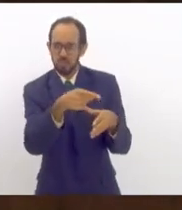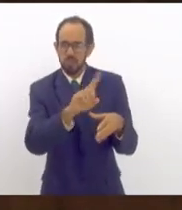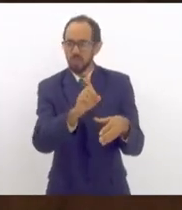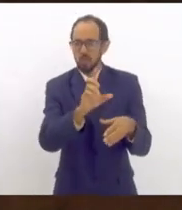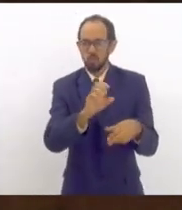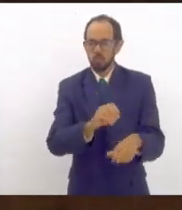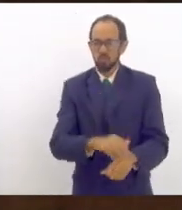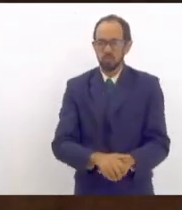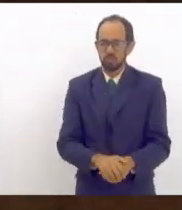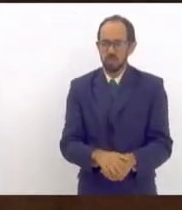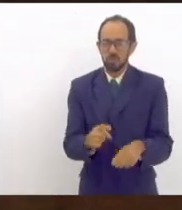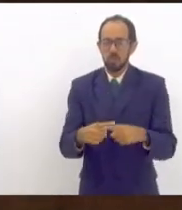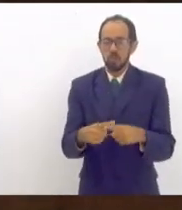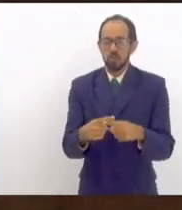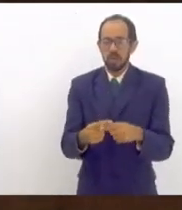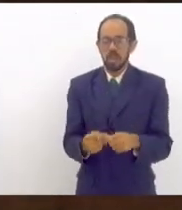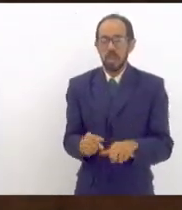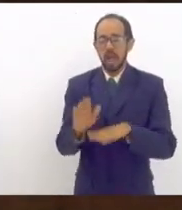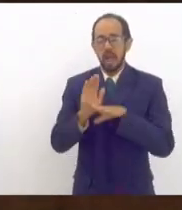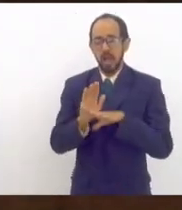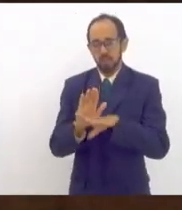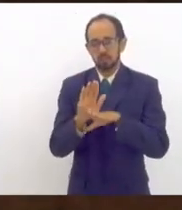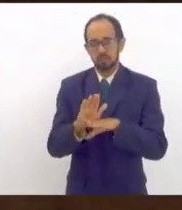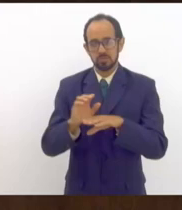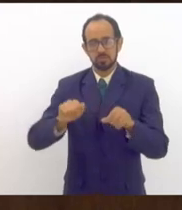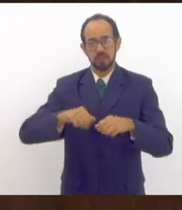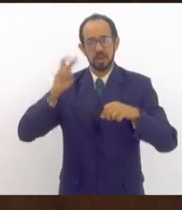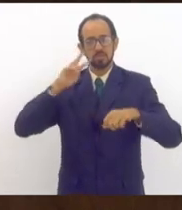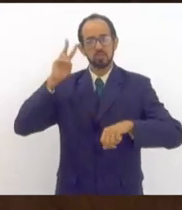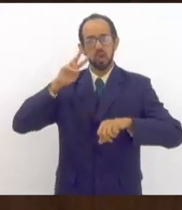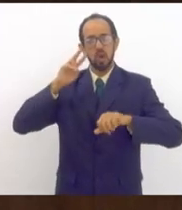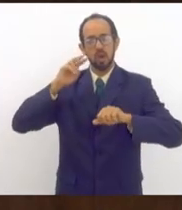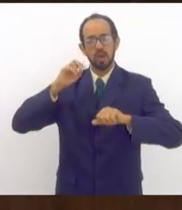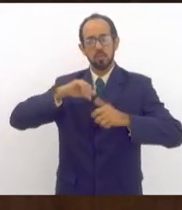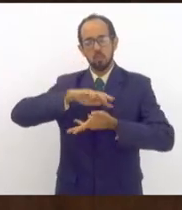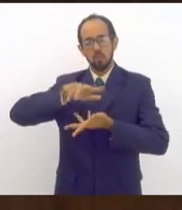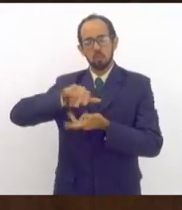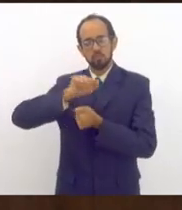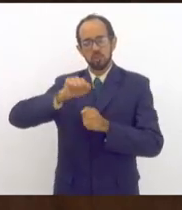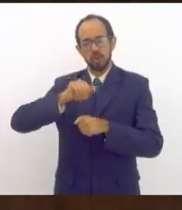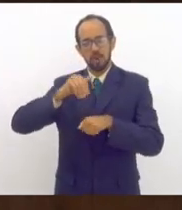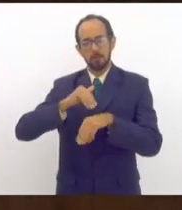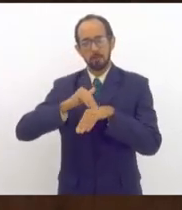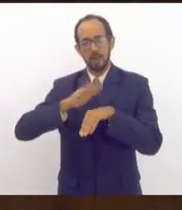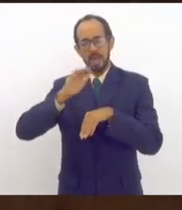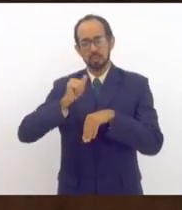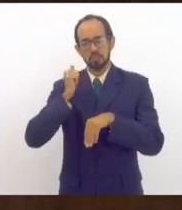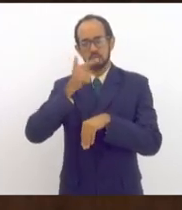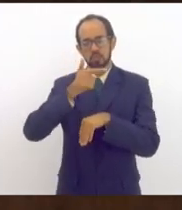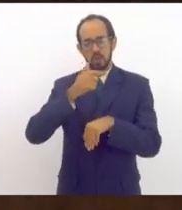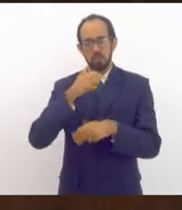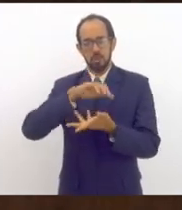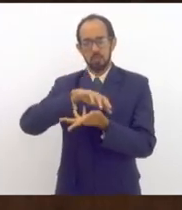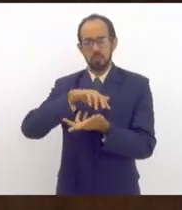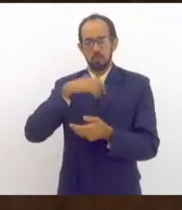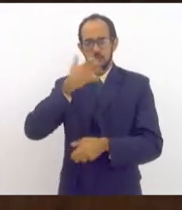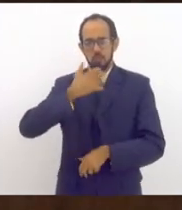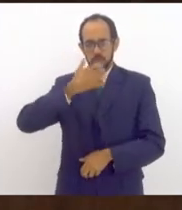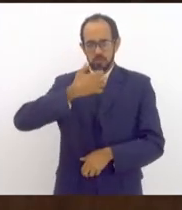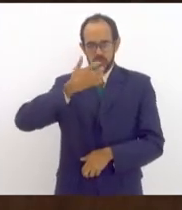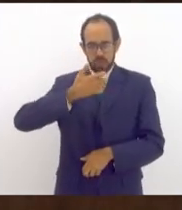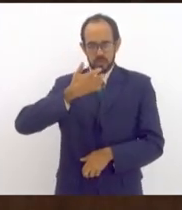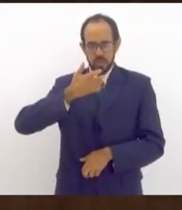história da cultura Mundial dos Beatles era muito maior do que uma música que subjetivamente parece fazer